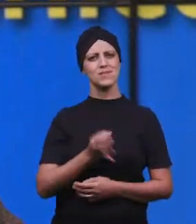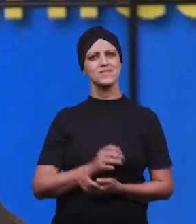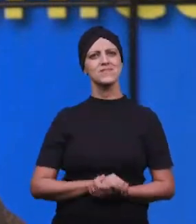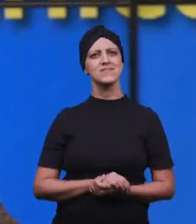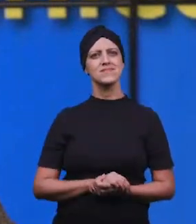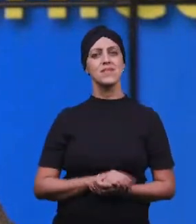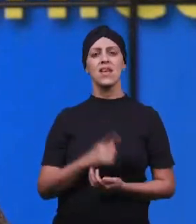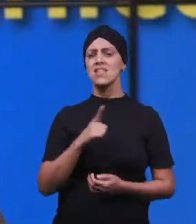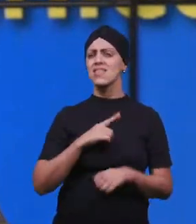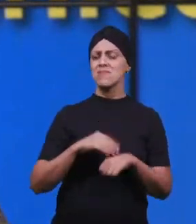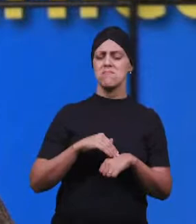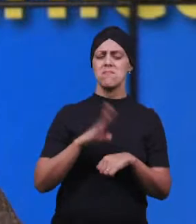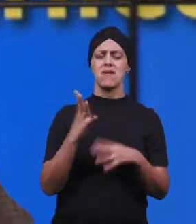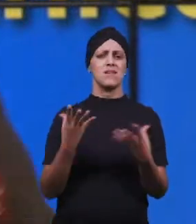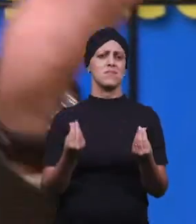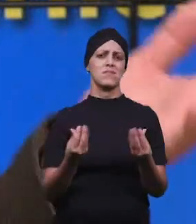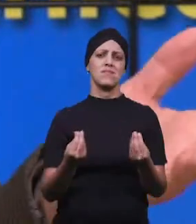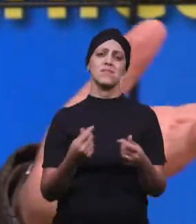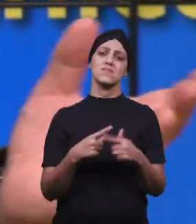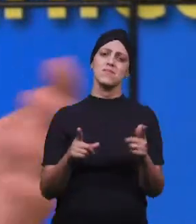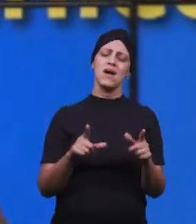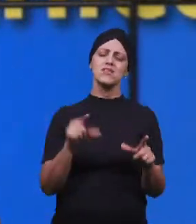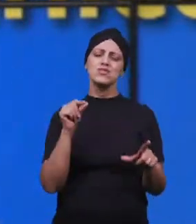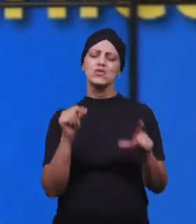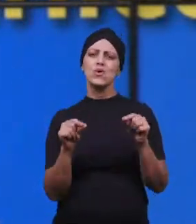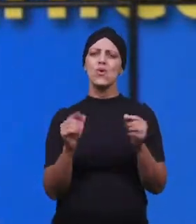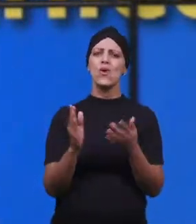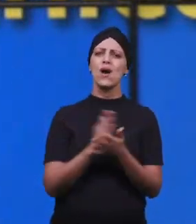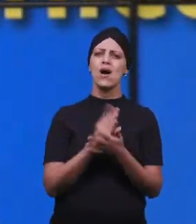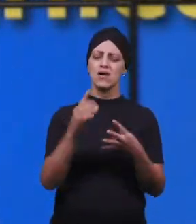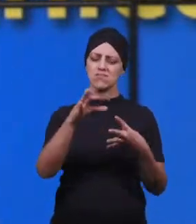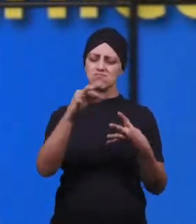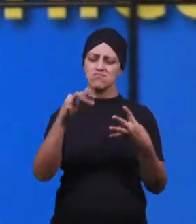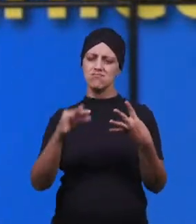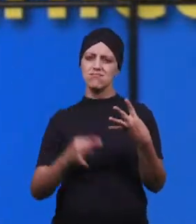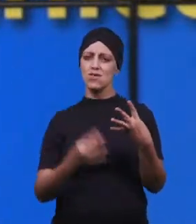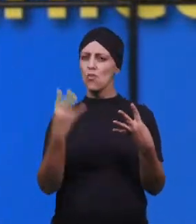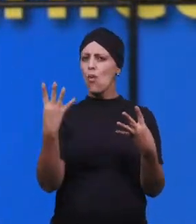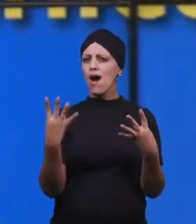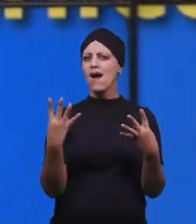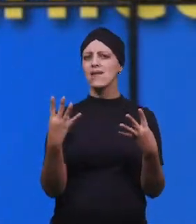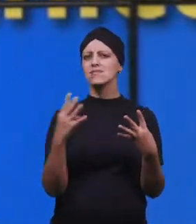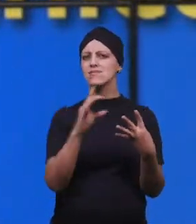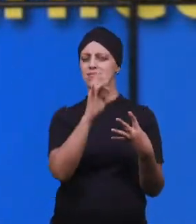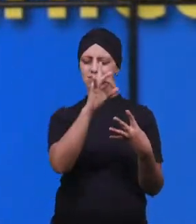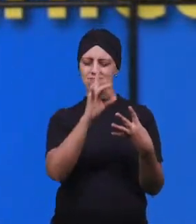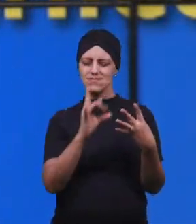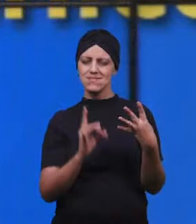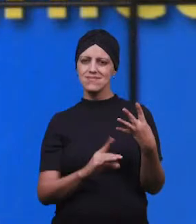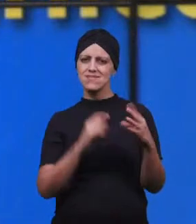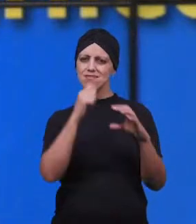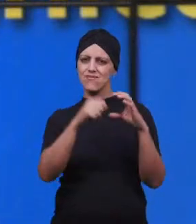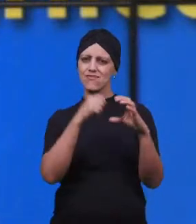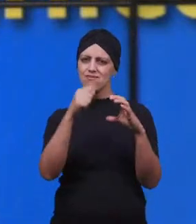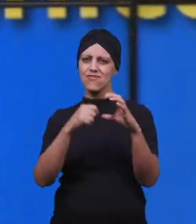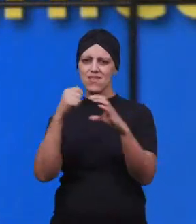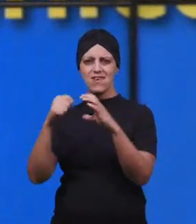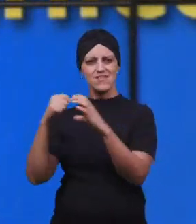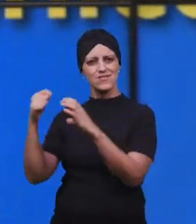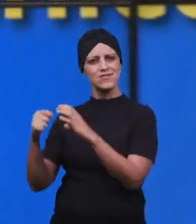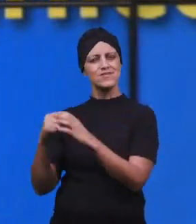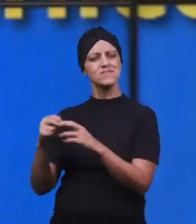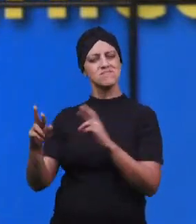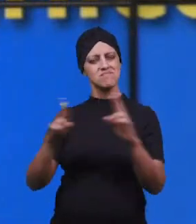bem colocadas. Os irmãos enviaram outras também, mas achamos por bem dar oportunidade a 4 pessoas para falar cada um